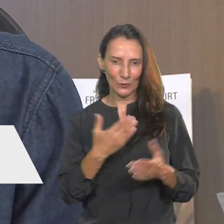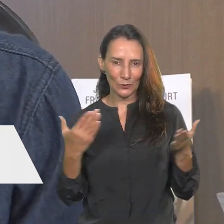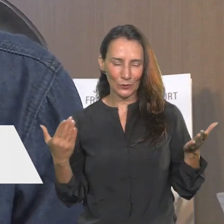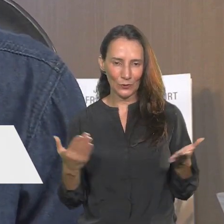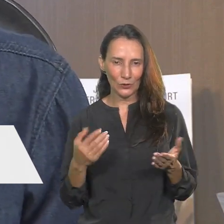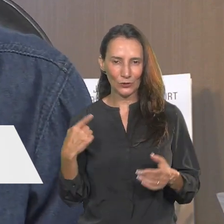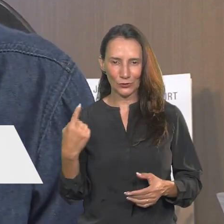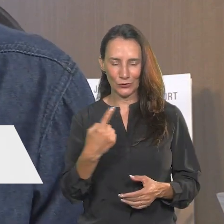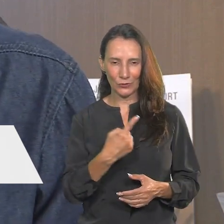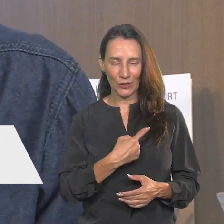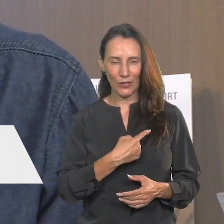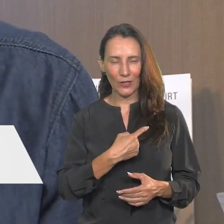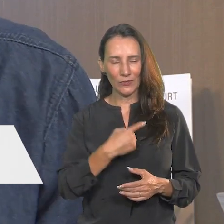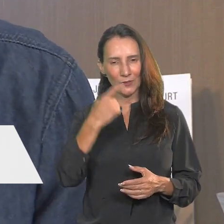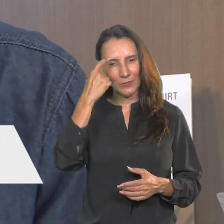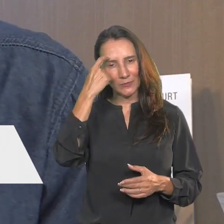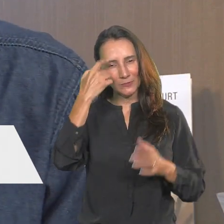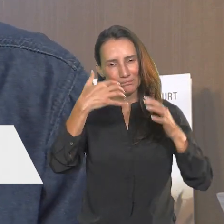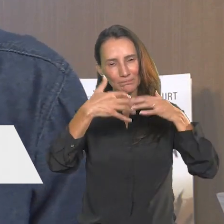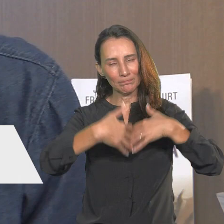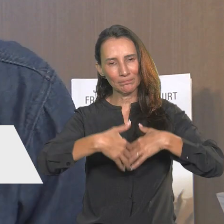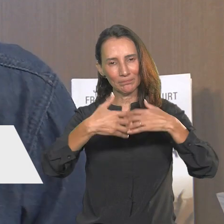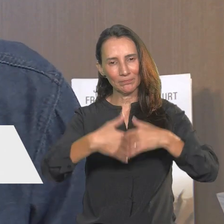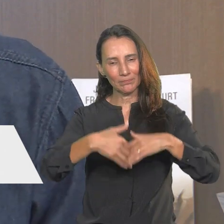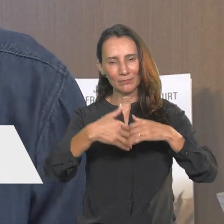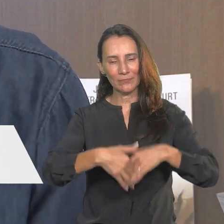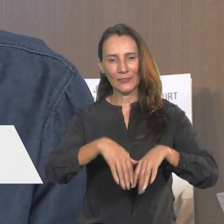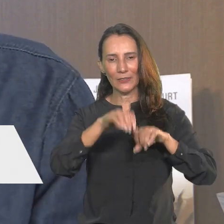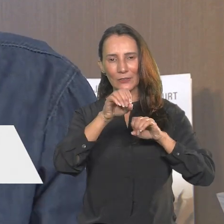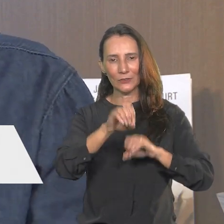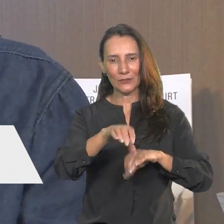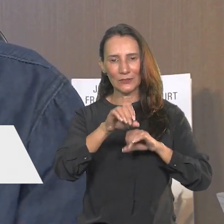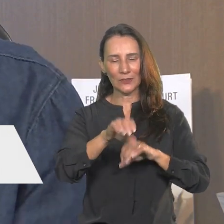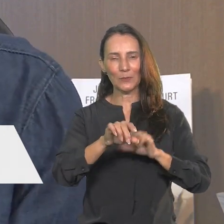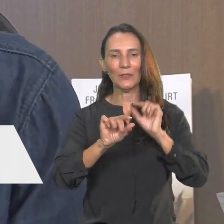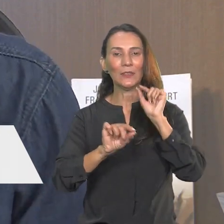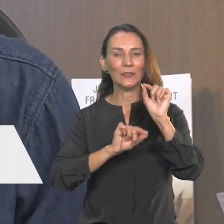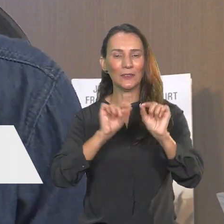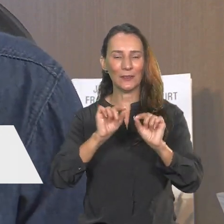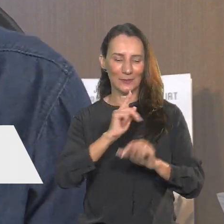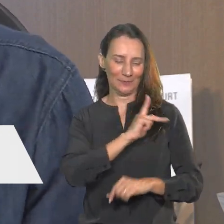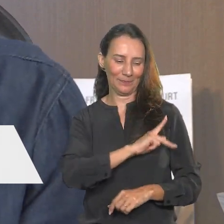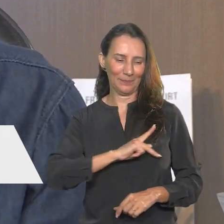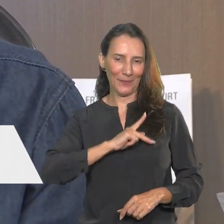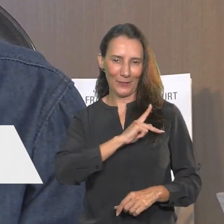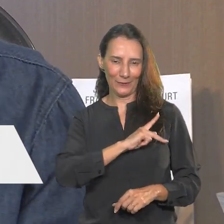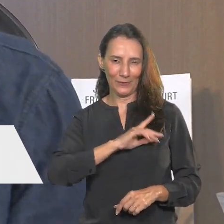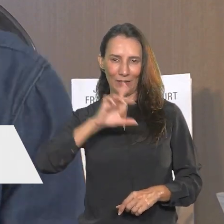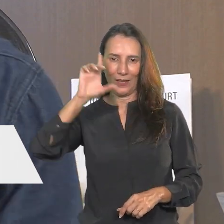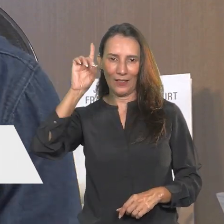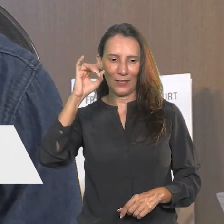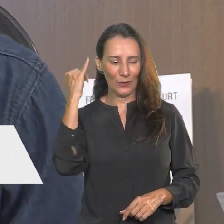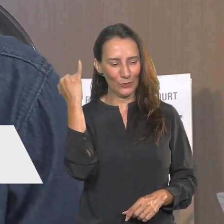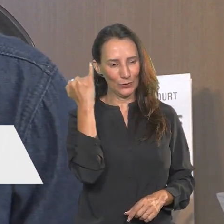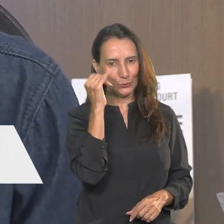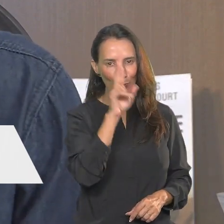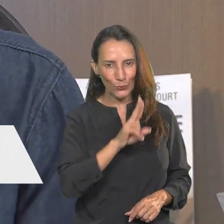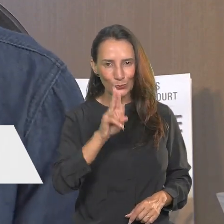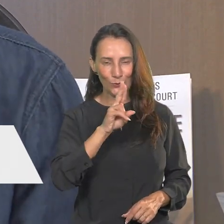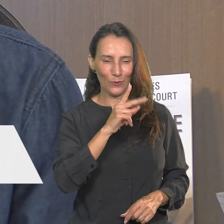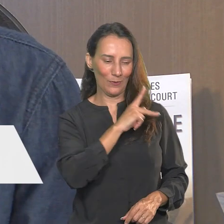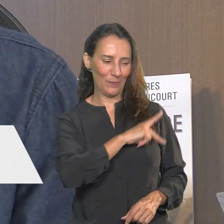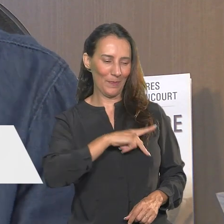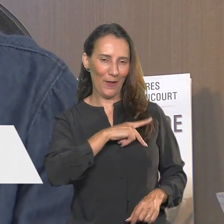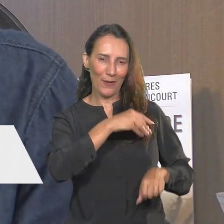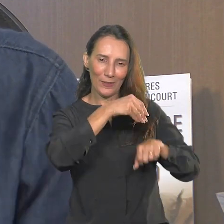meditar nas exortações, nos ensinamentos do apóstolo Paulo, de Deus, através do apóstolo